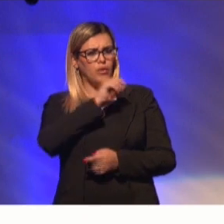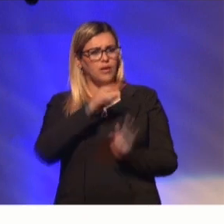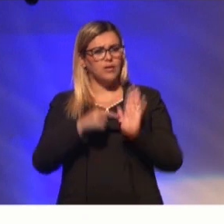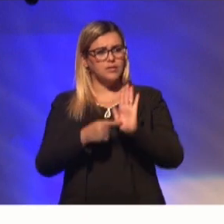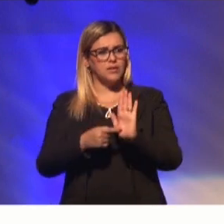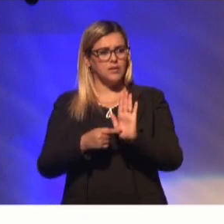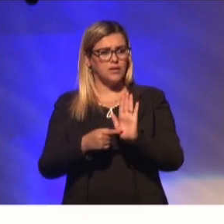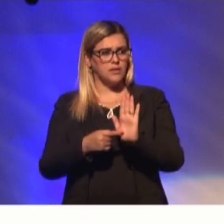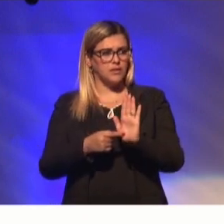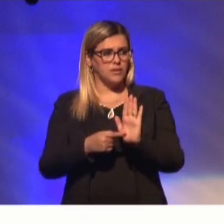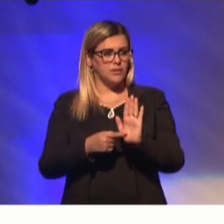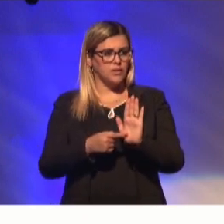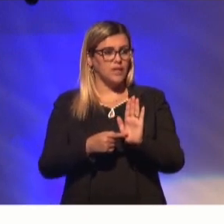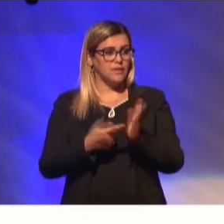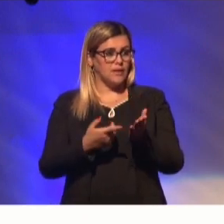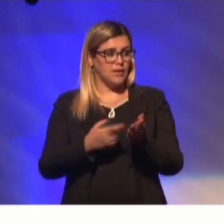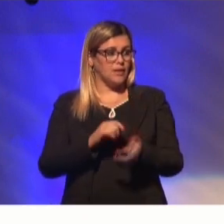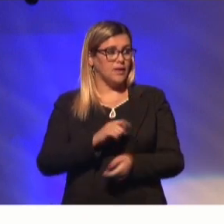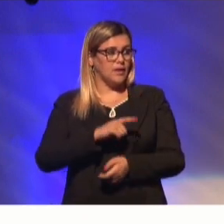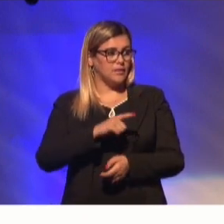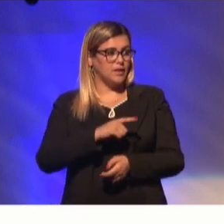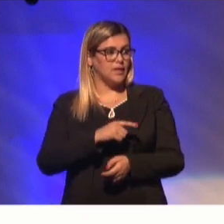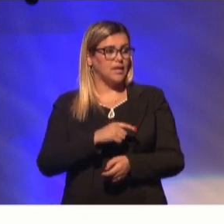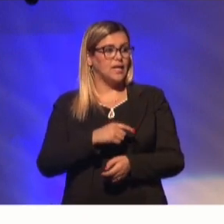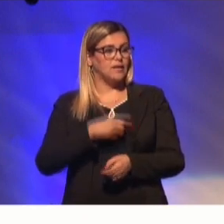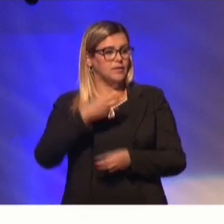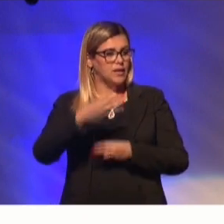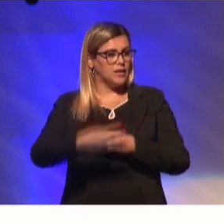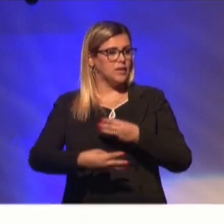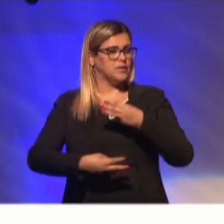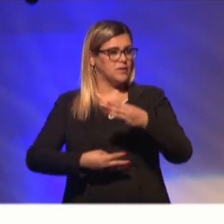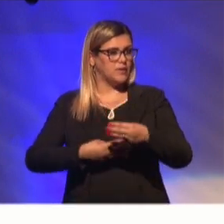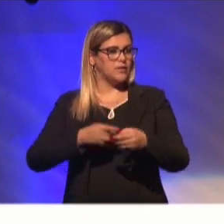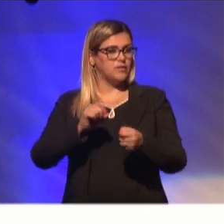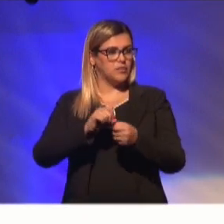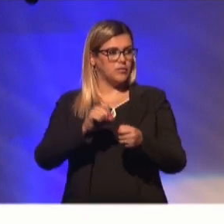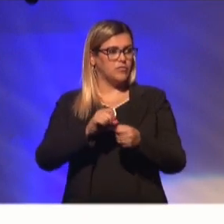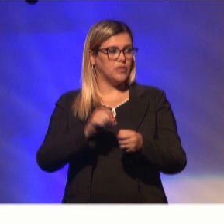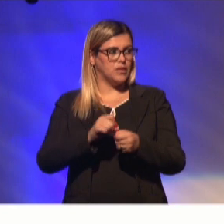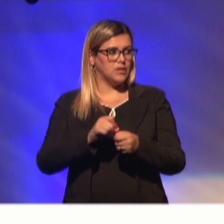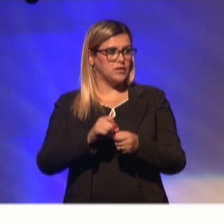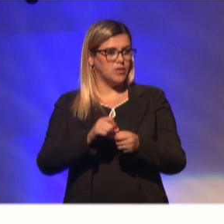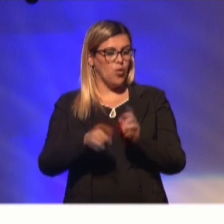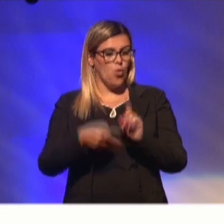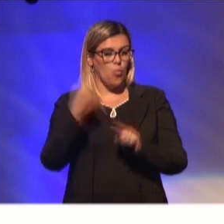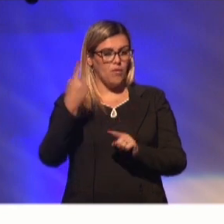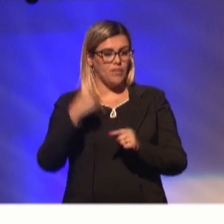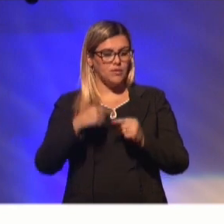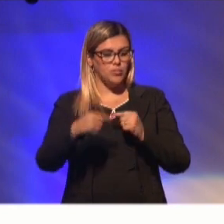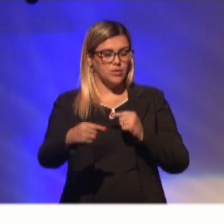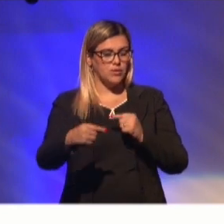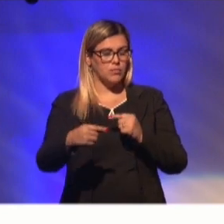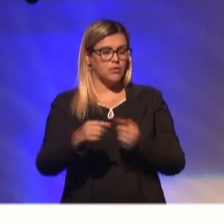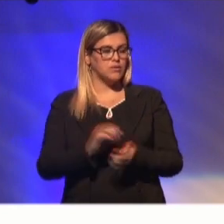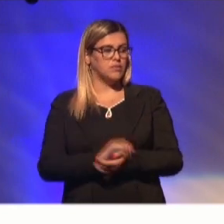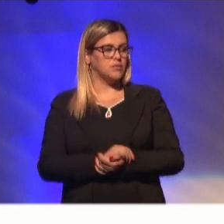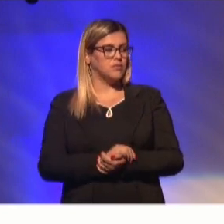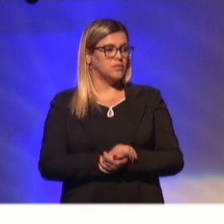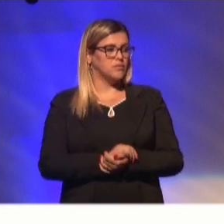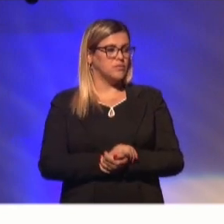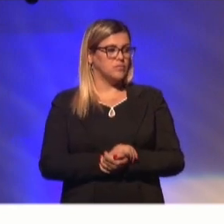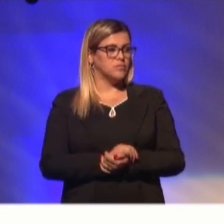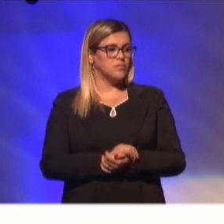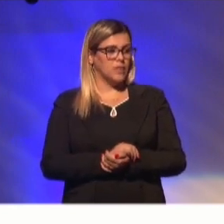a escala verbal dela é de 8, após 3 sessões, realizando uma vez por semana,